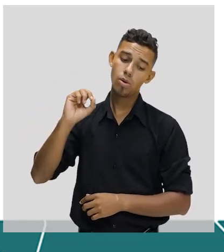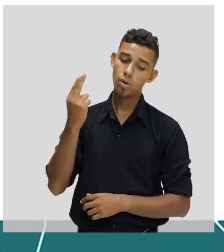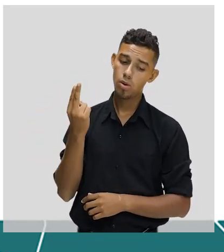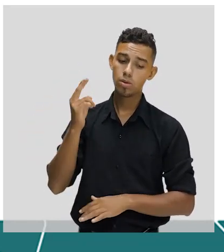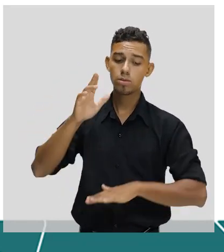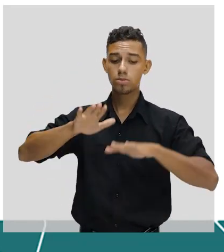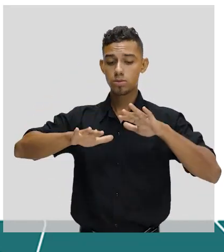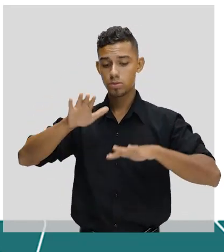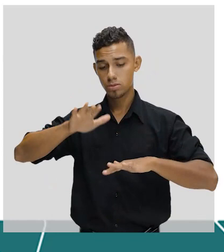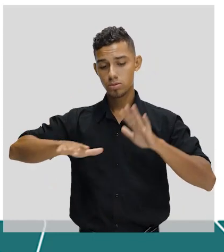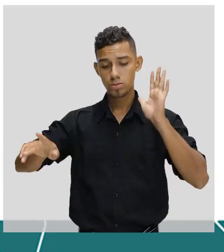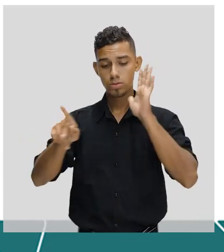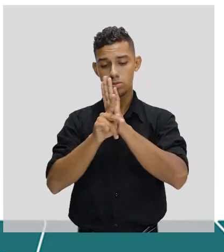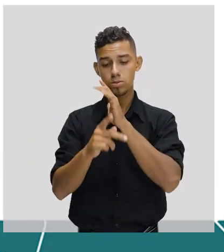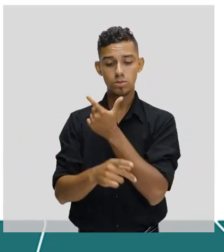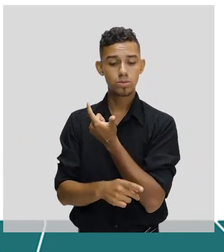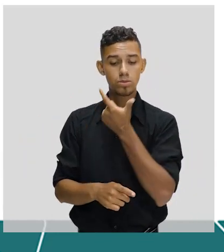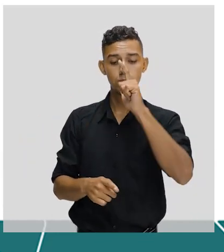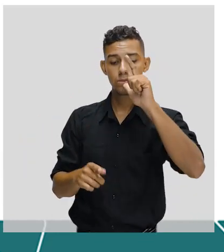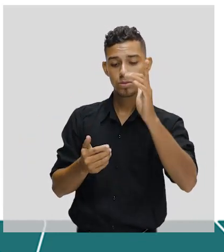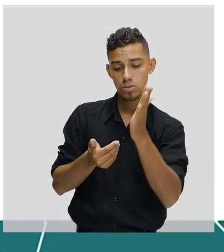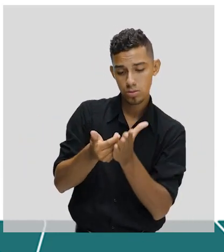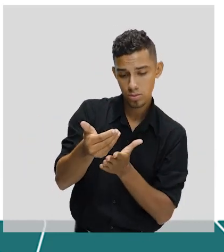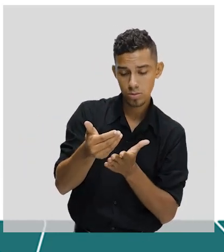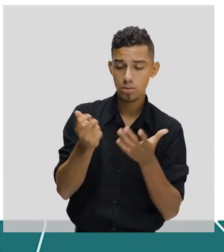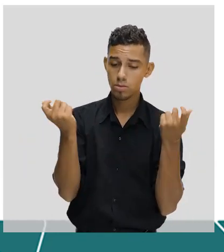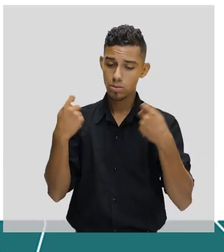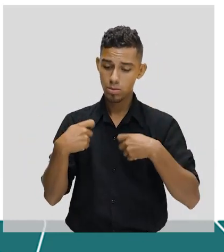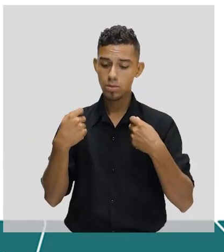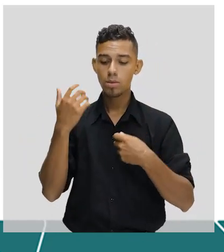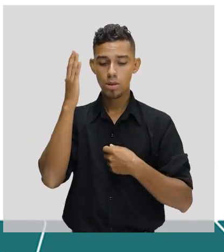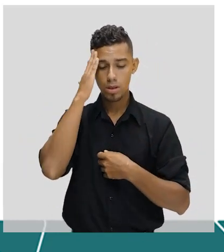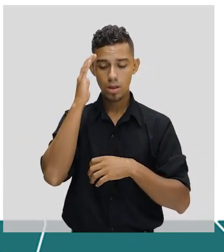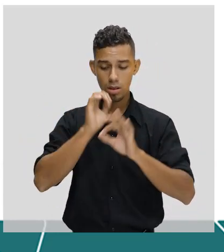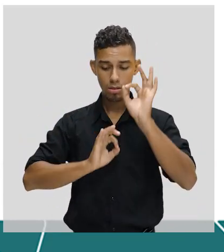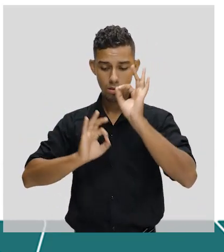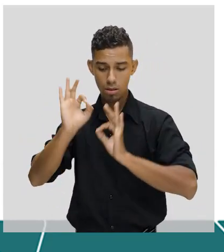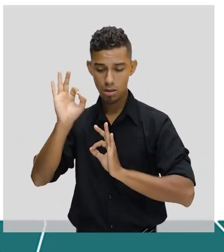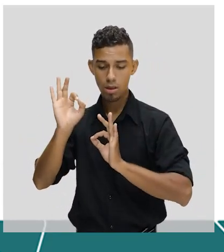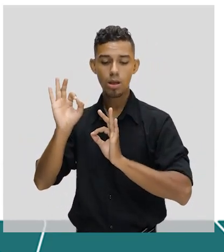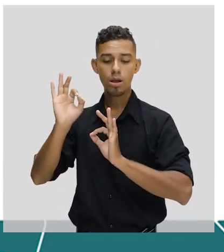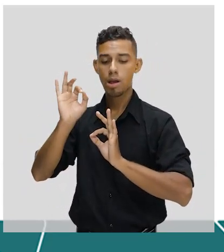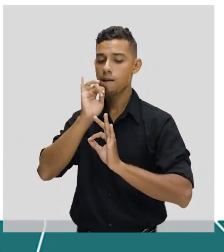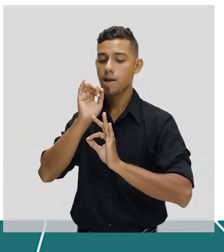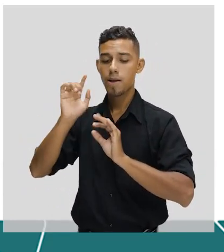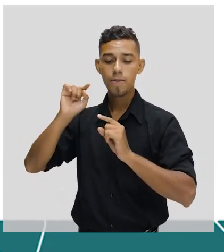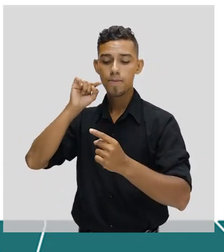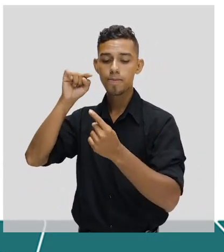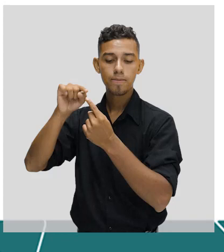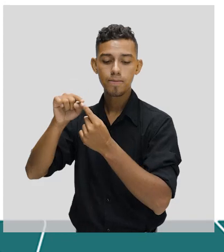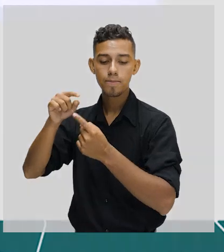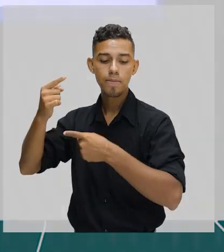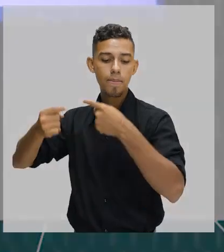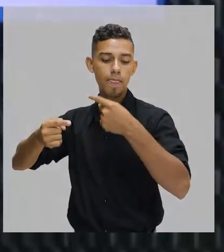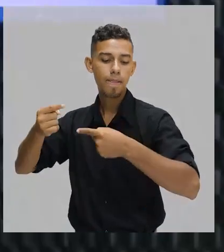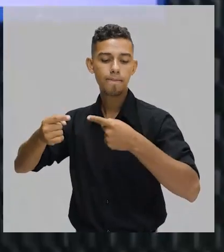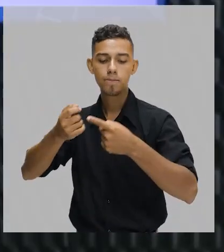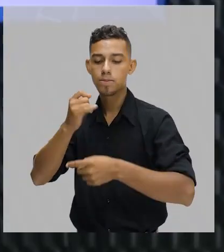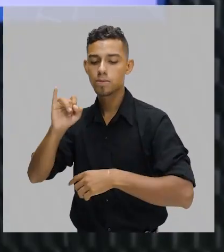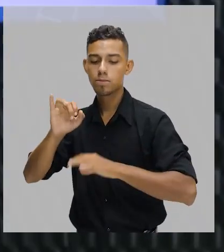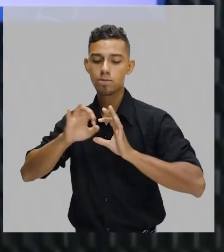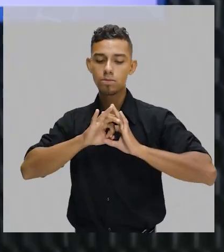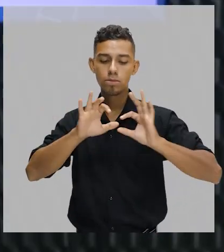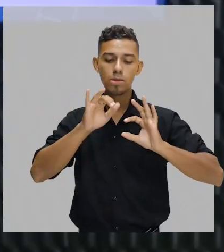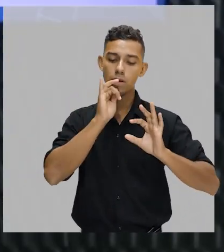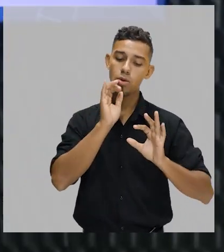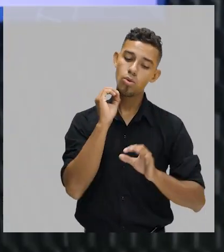de uma pintura ou o início de uma outra coisa. O esboço normalmente é feito à mão e a intenção é discutir: será que fica assim, será que fica ali ou